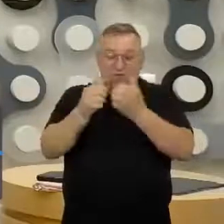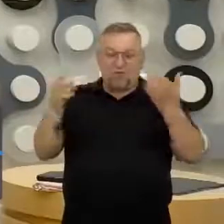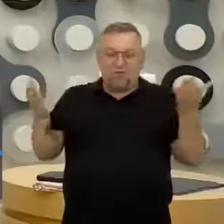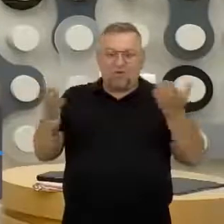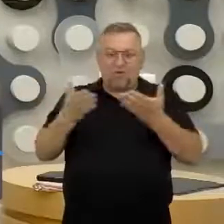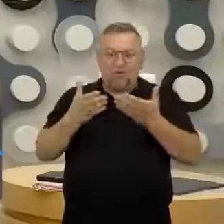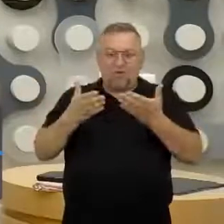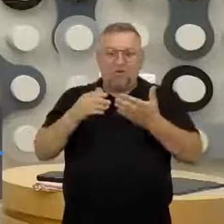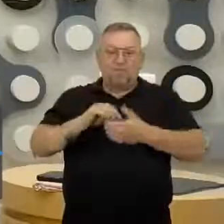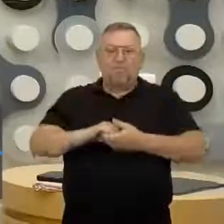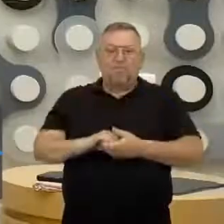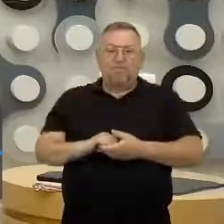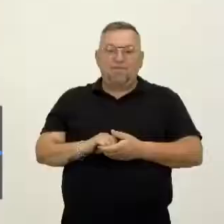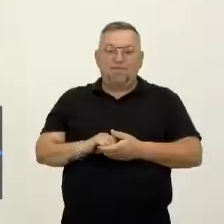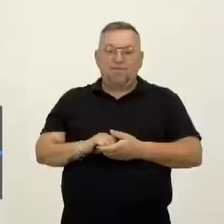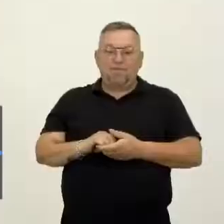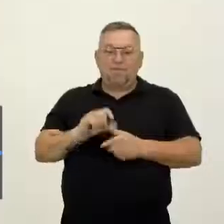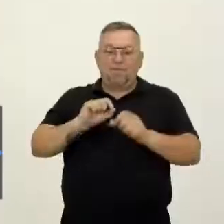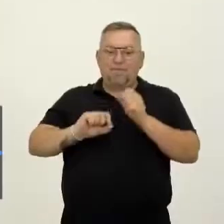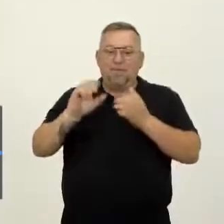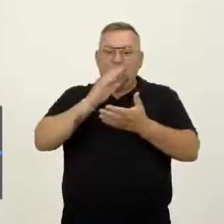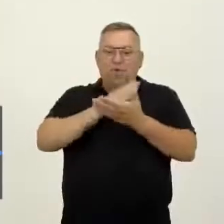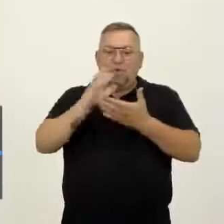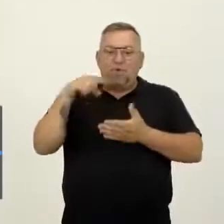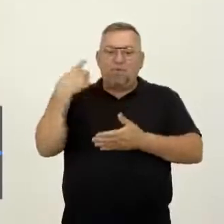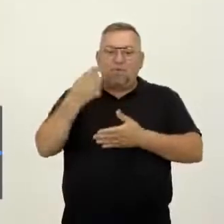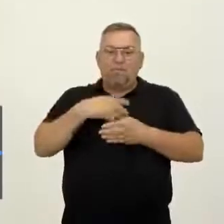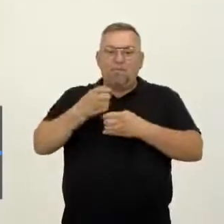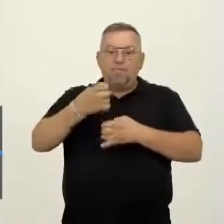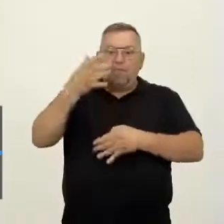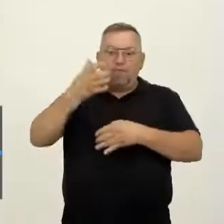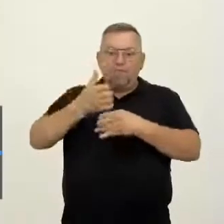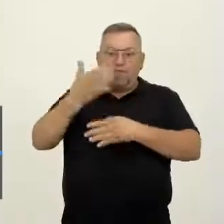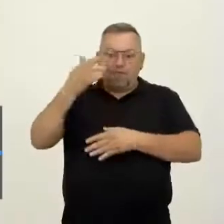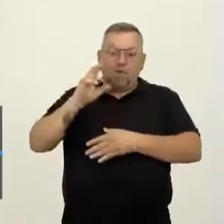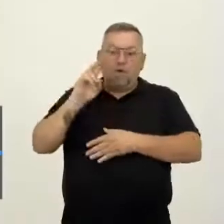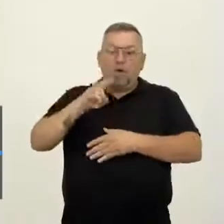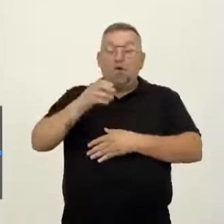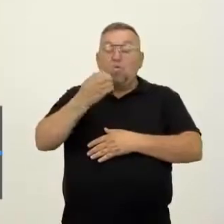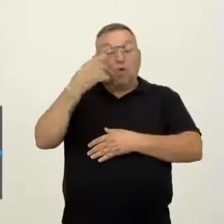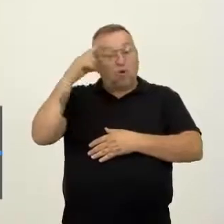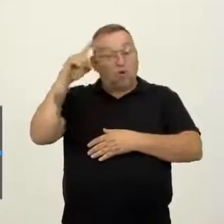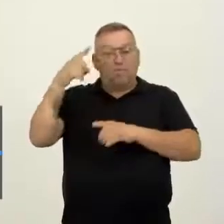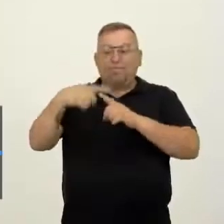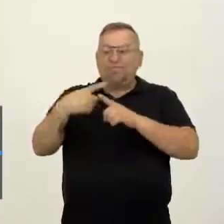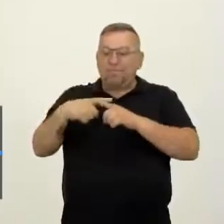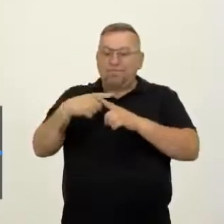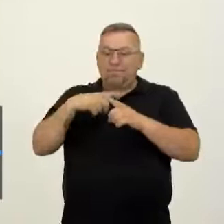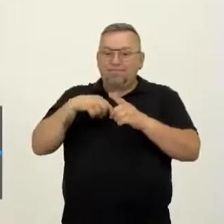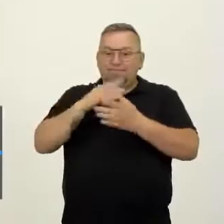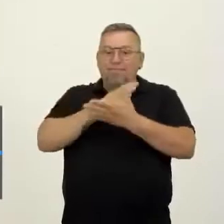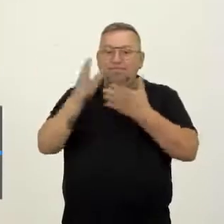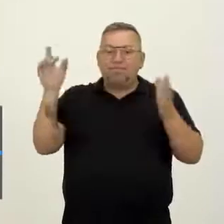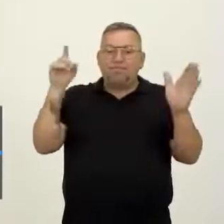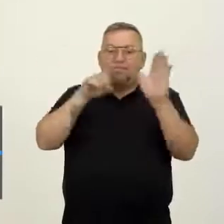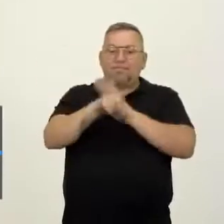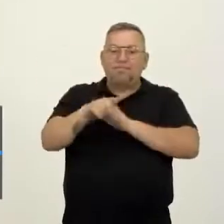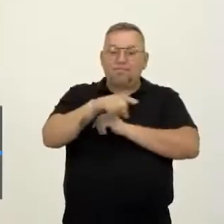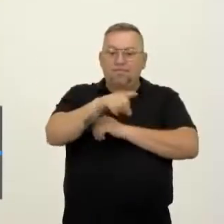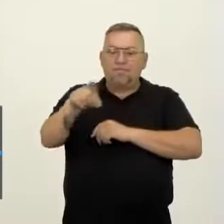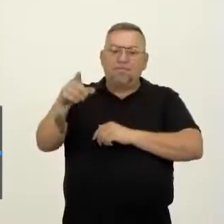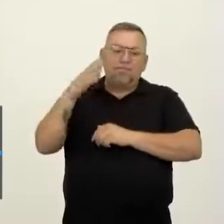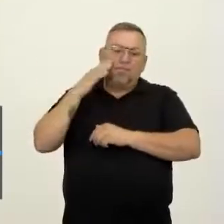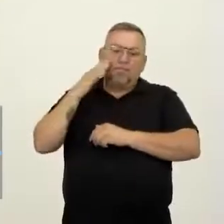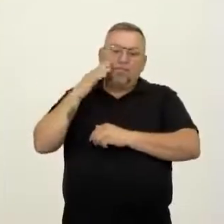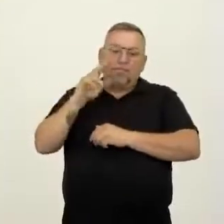chat. Participei. Bom, começando o nosso chat, dá os bom dia aí, que eu já vou começar com uma pergunta. Você sabe